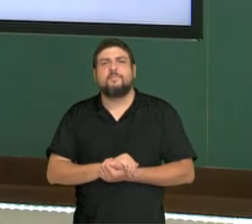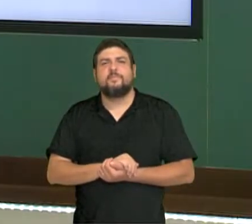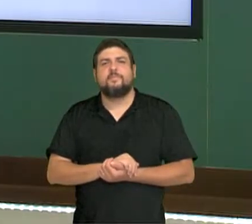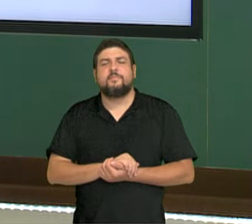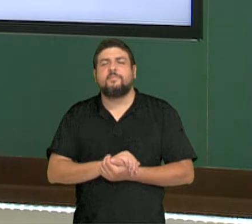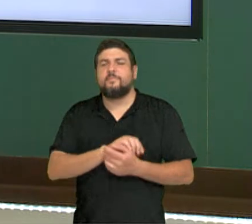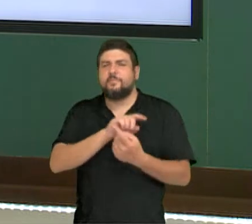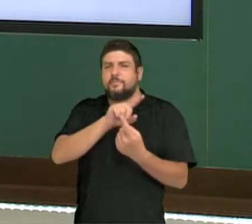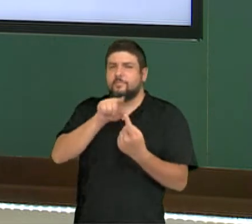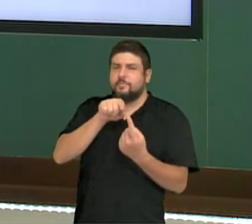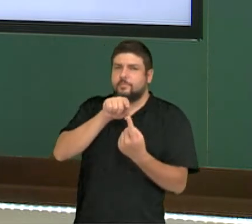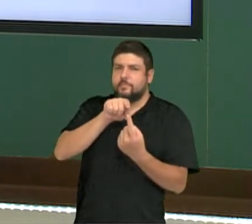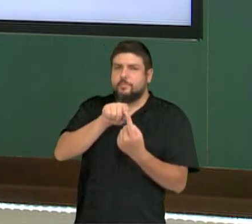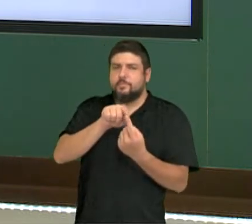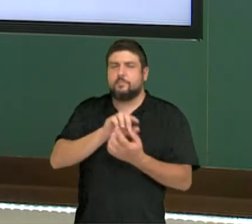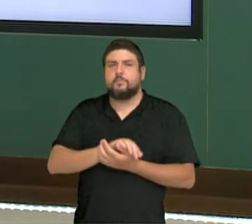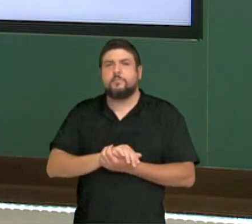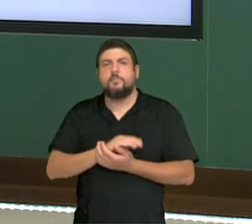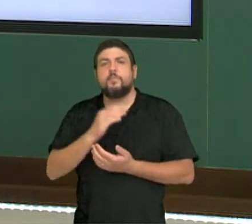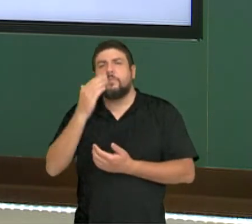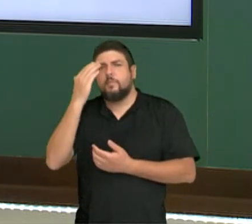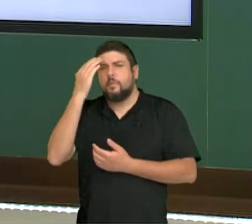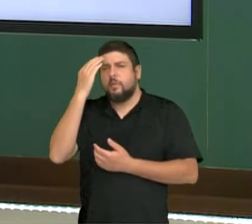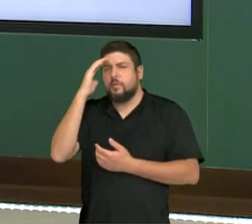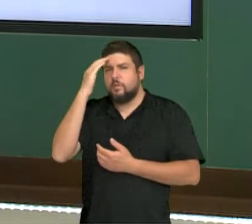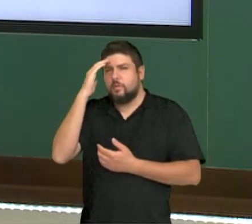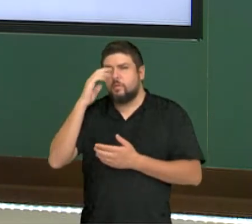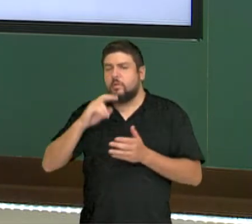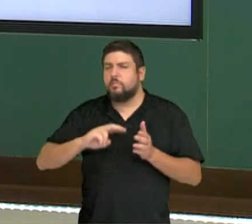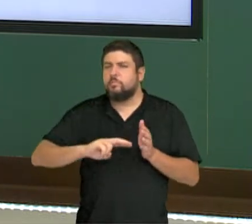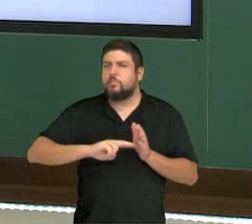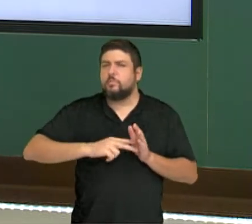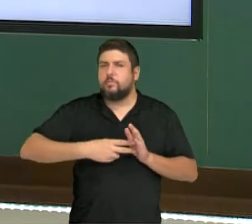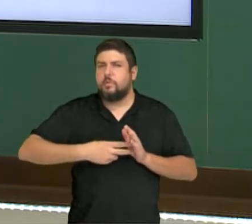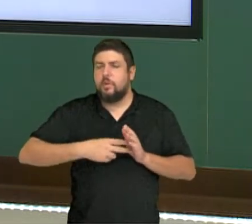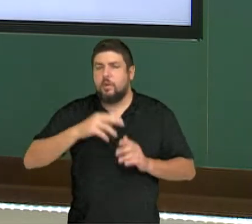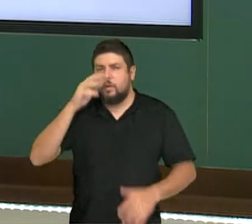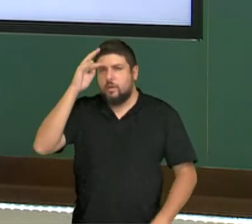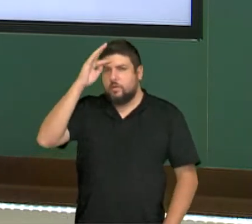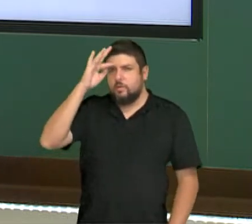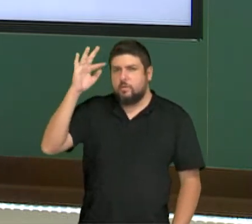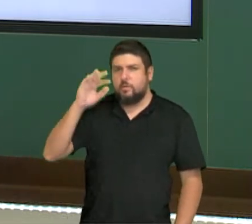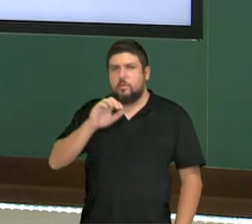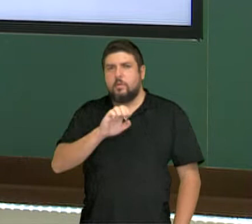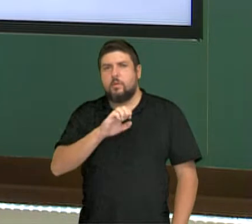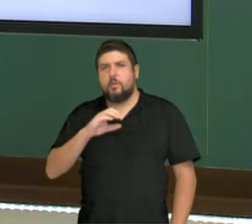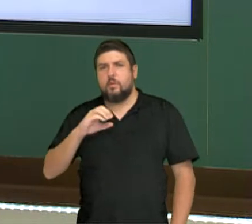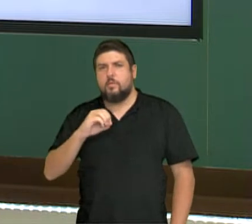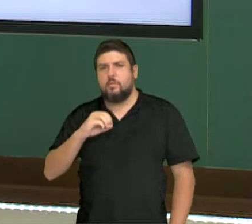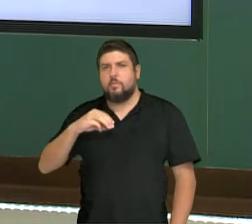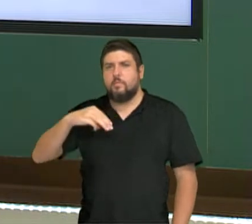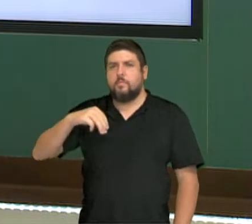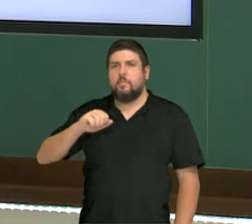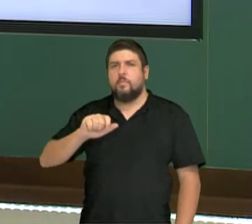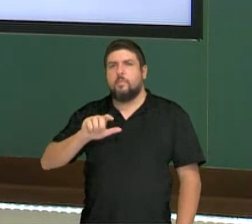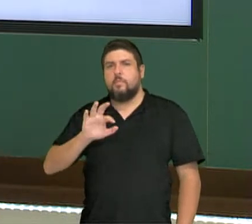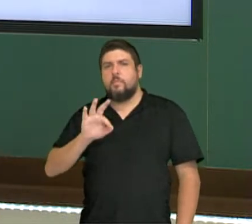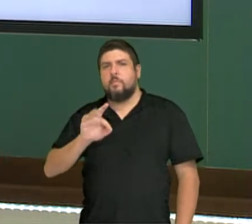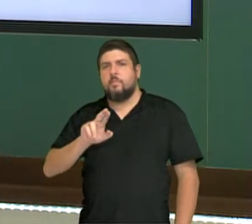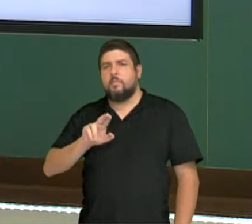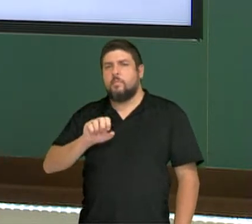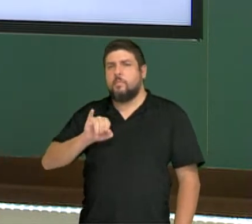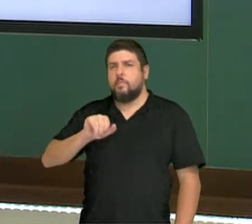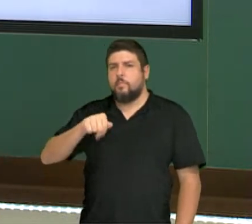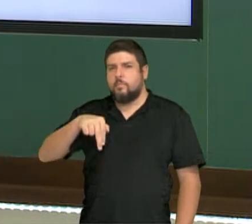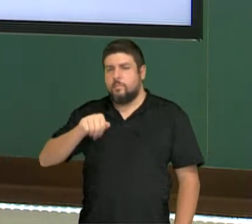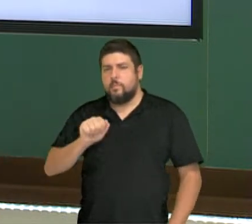objetivo entender a teoria ecomalthusiana nós já vemos a teoria